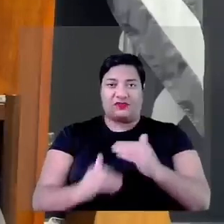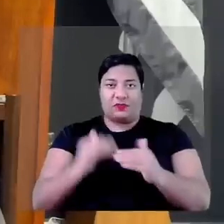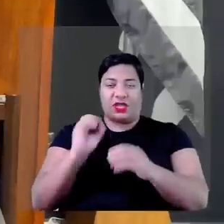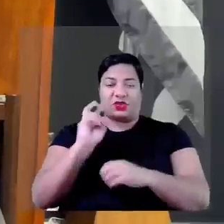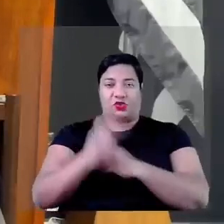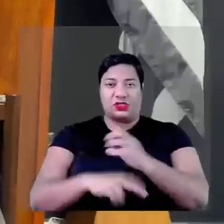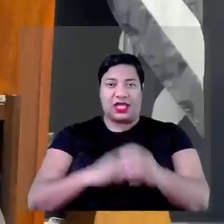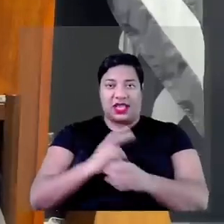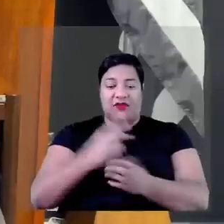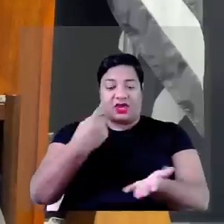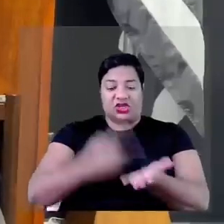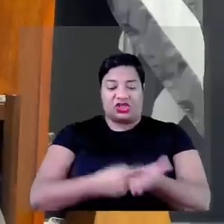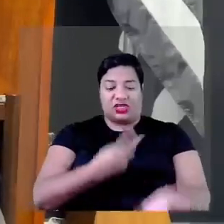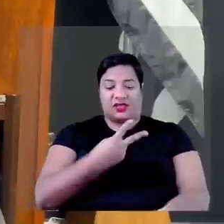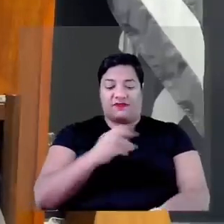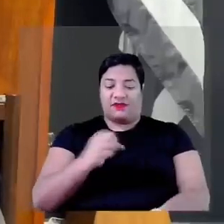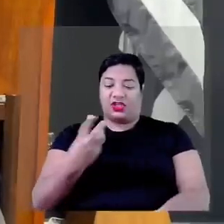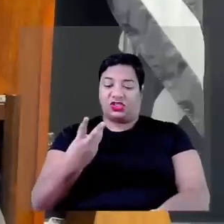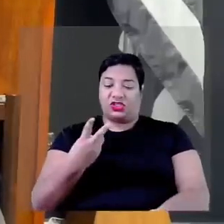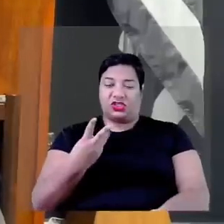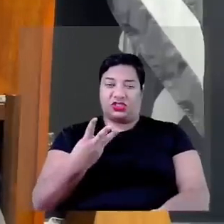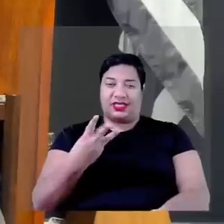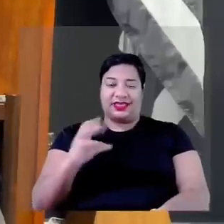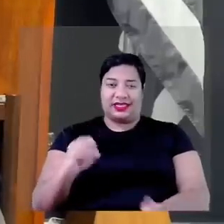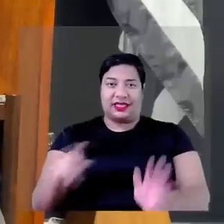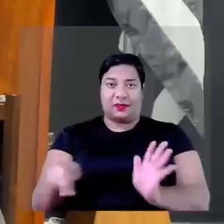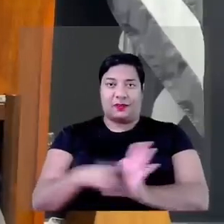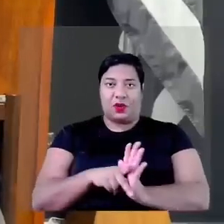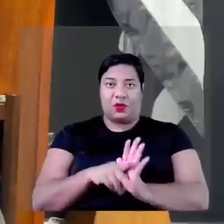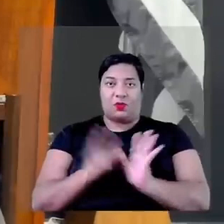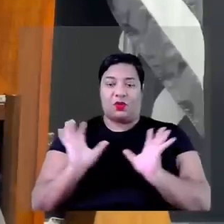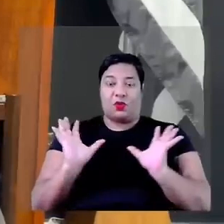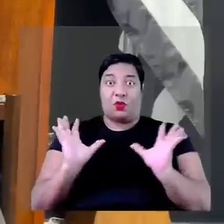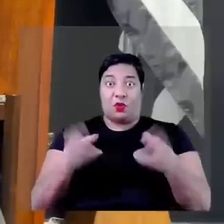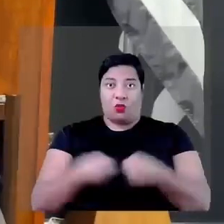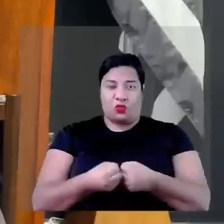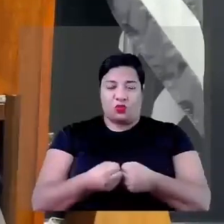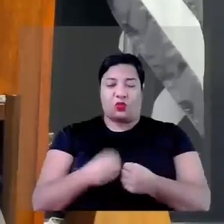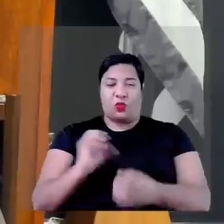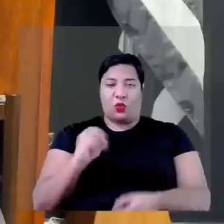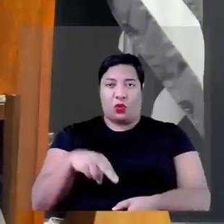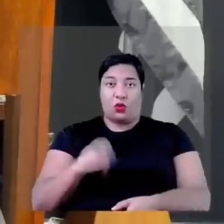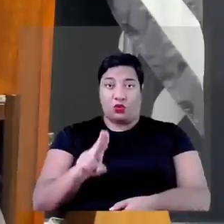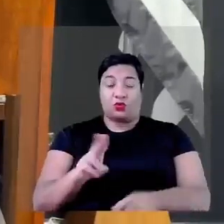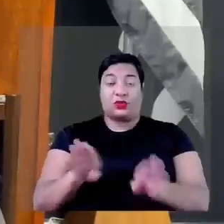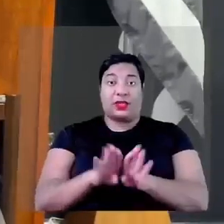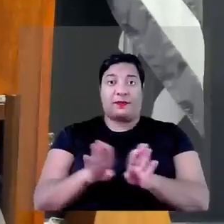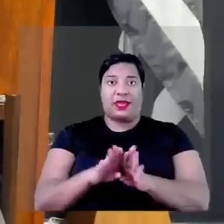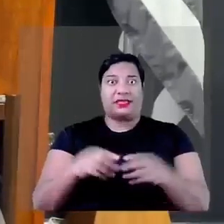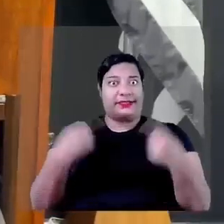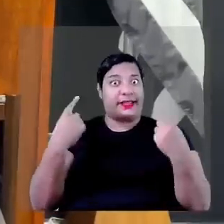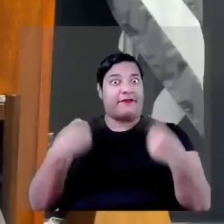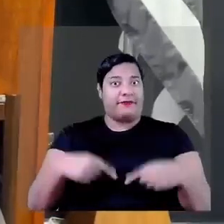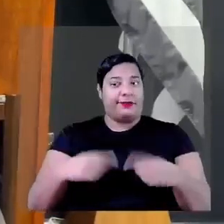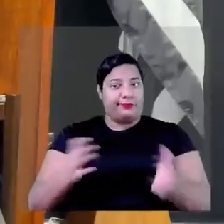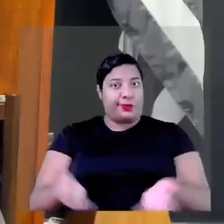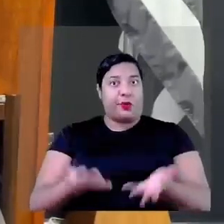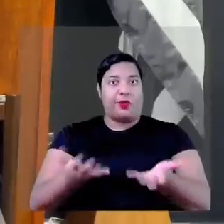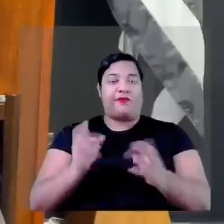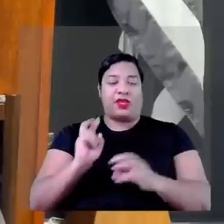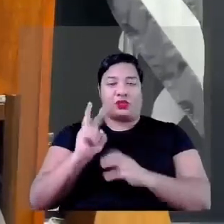da Organização das Nações Unidas e também ao macro desafio Promoção da Sustentabilidade estabelecido no